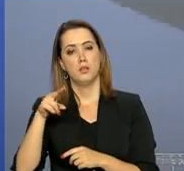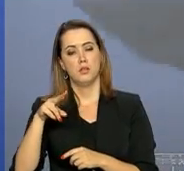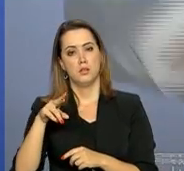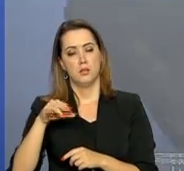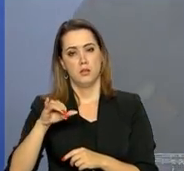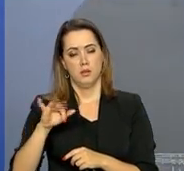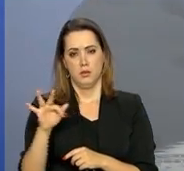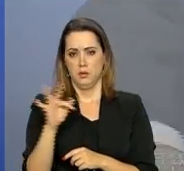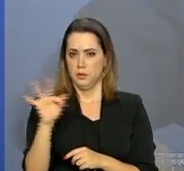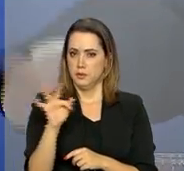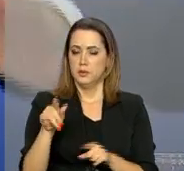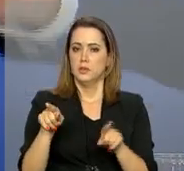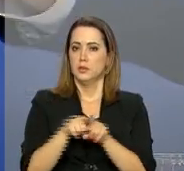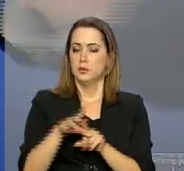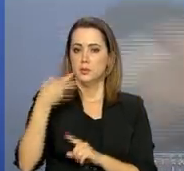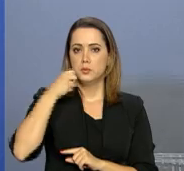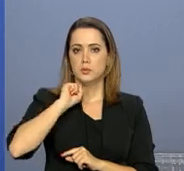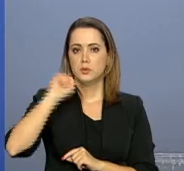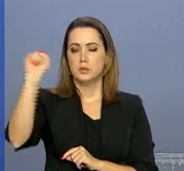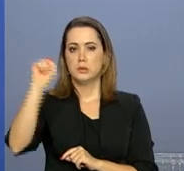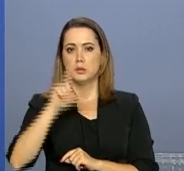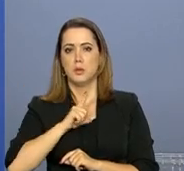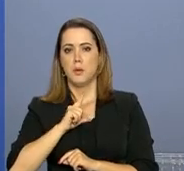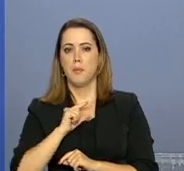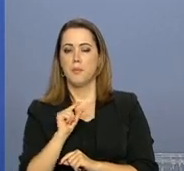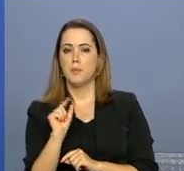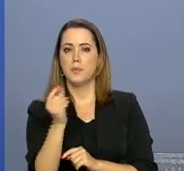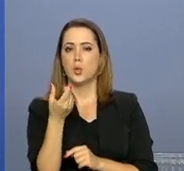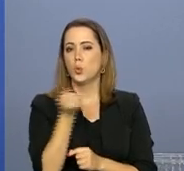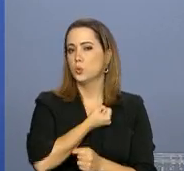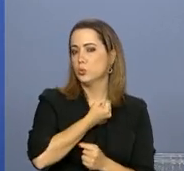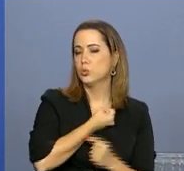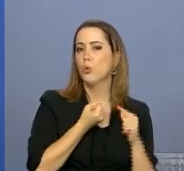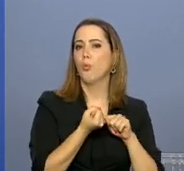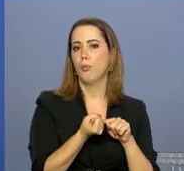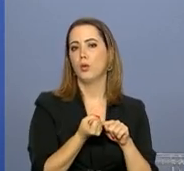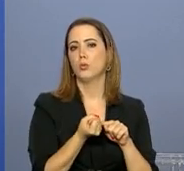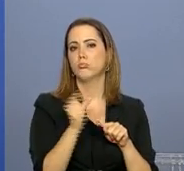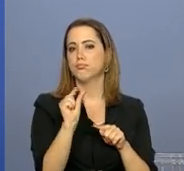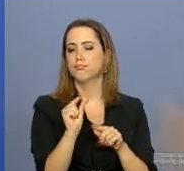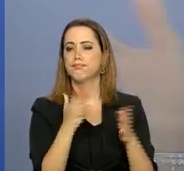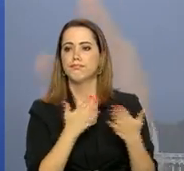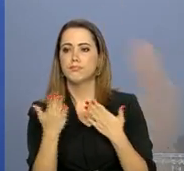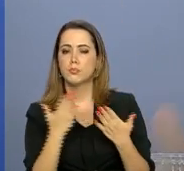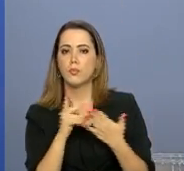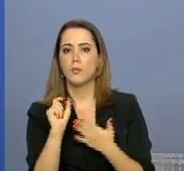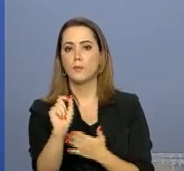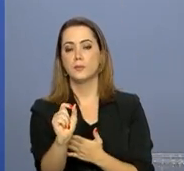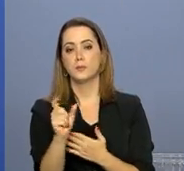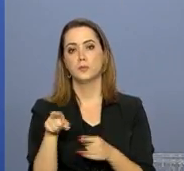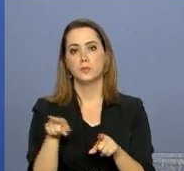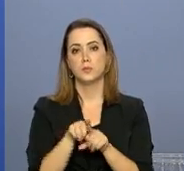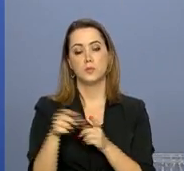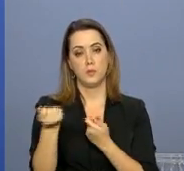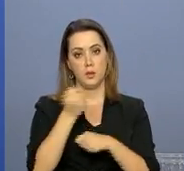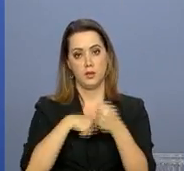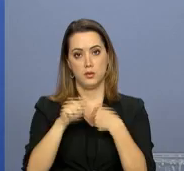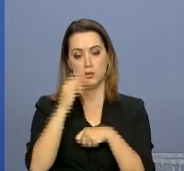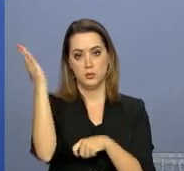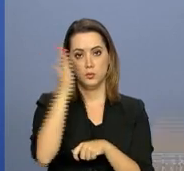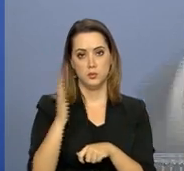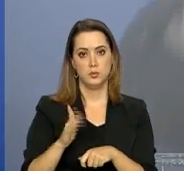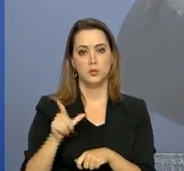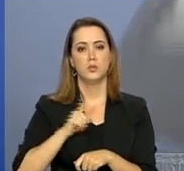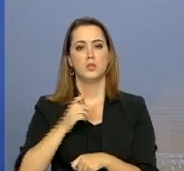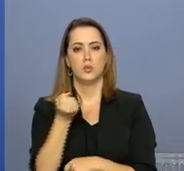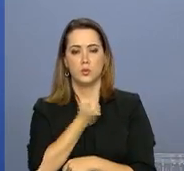ponto mínimo da confiança dos agentes econômicos, da população na economia brasileira, porque temos aqui o